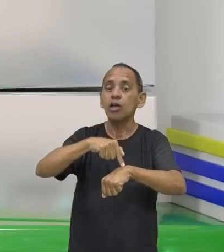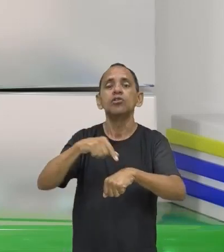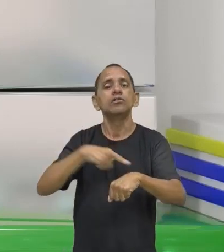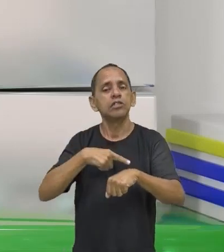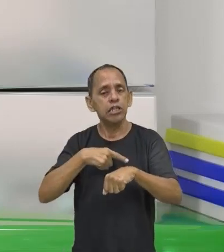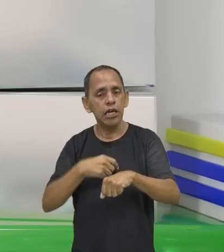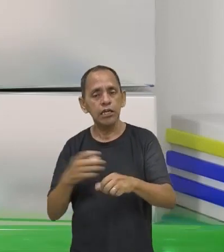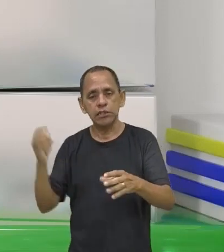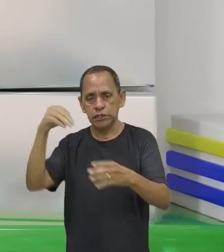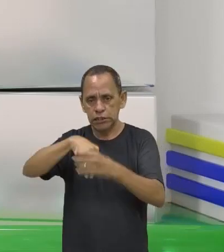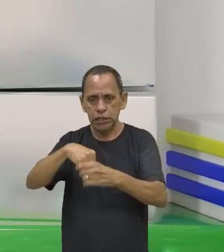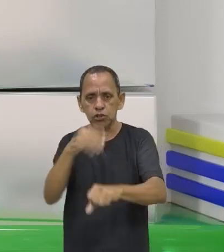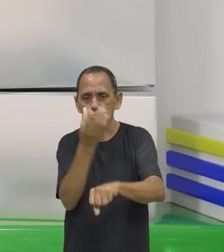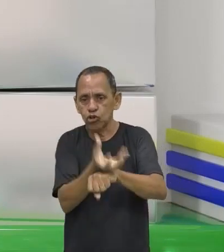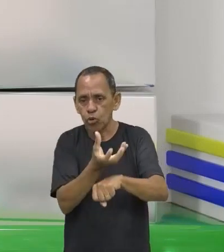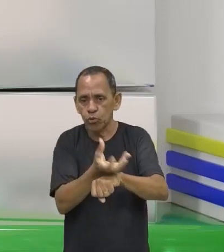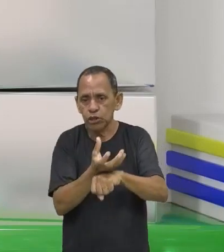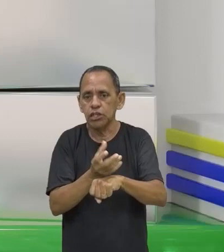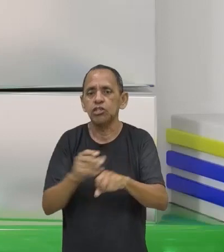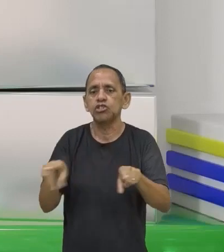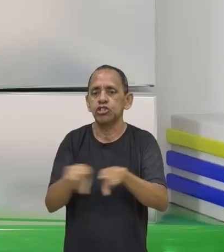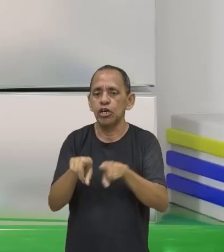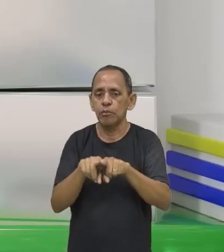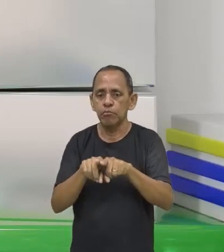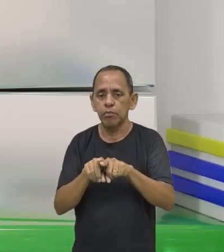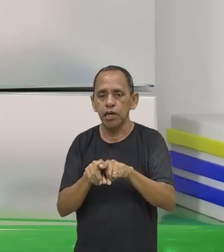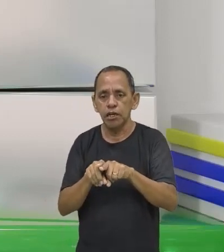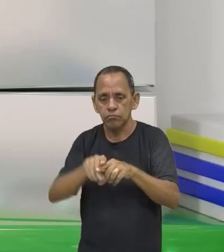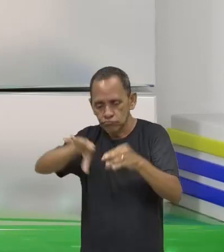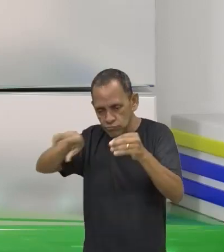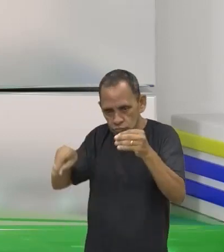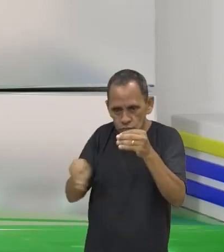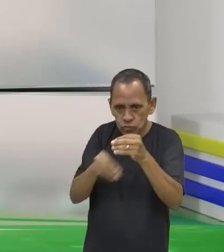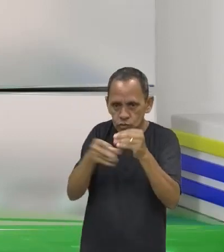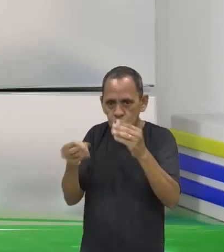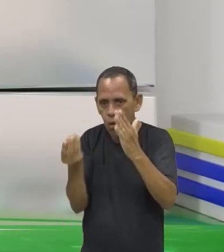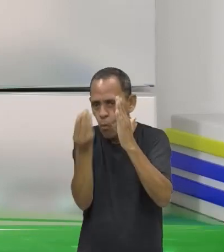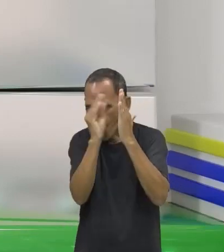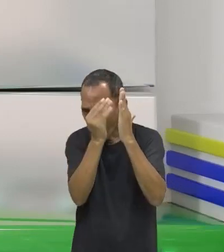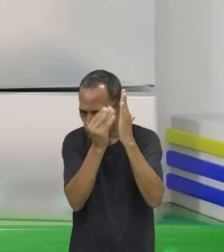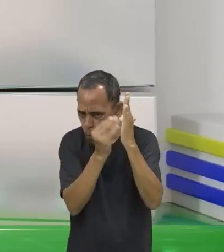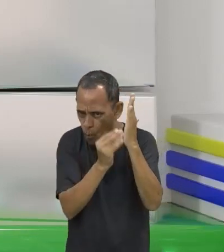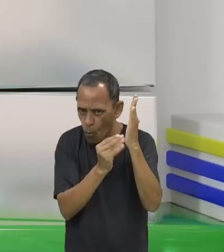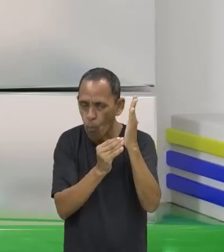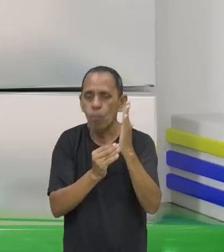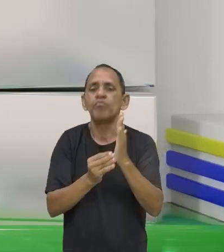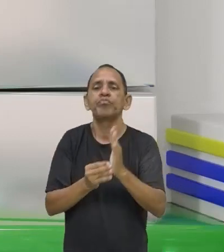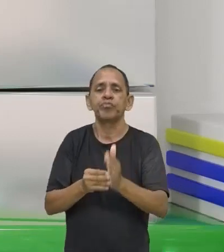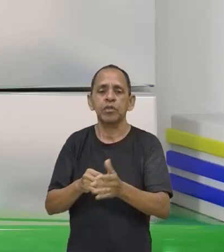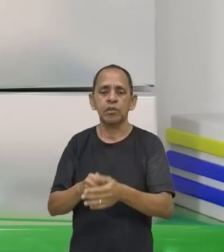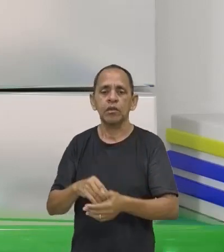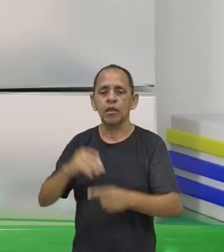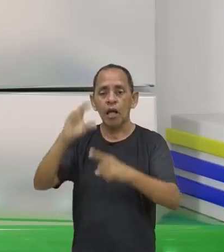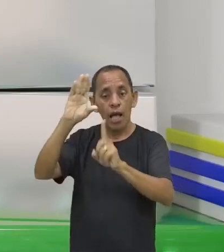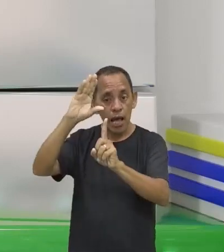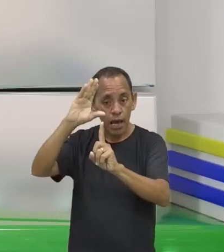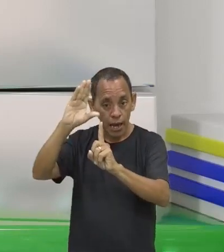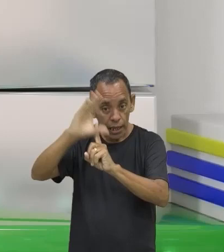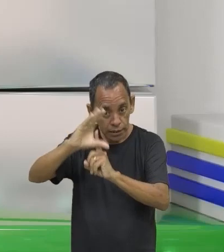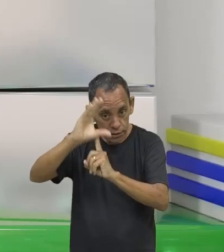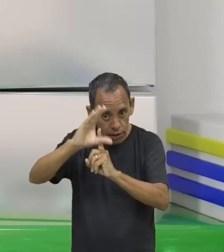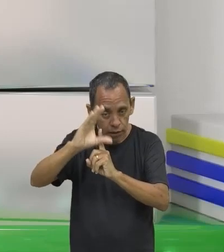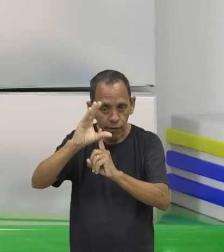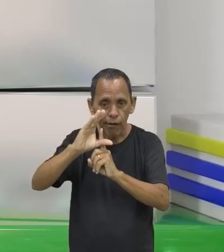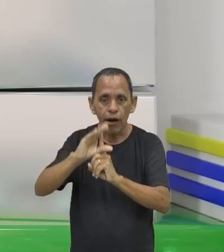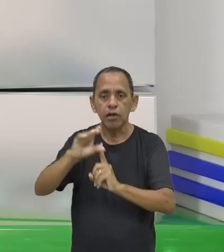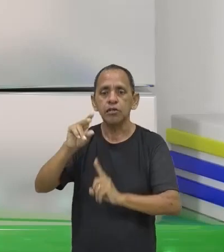no diário digital. Um ponto importante também é onde você vai verificar a divisão dessas unidades de estudos. Lá no cronograma de sequência